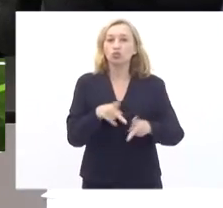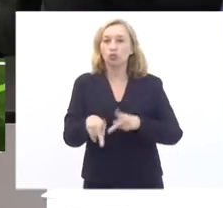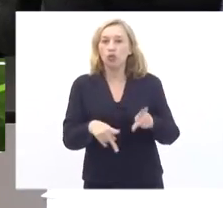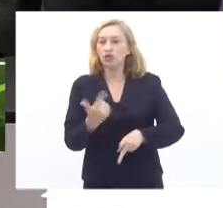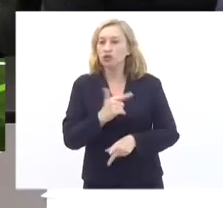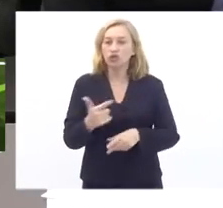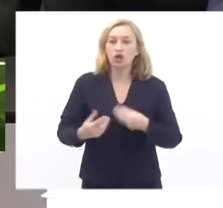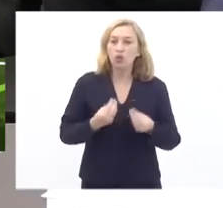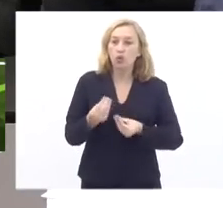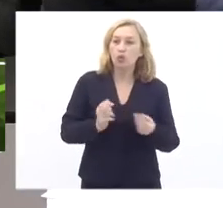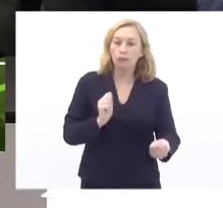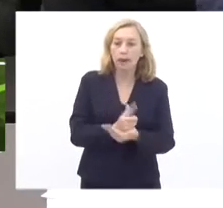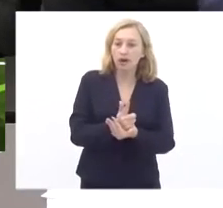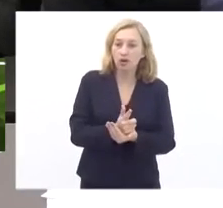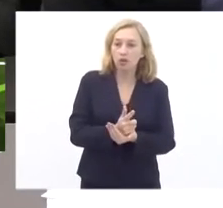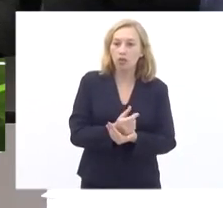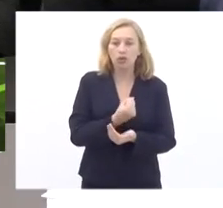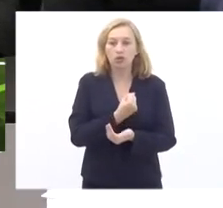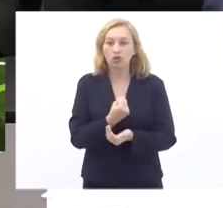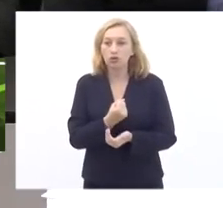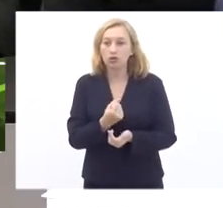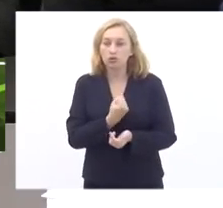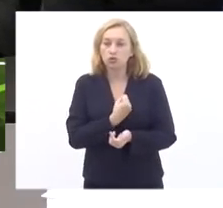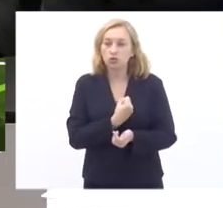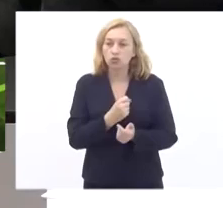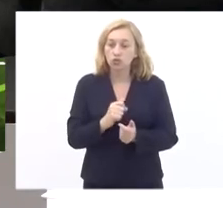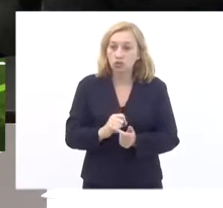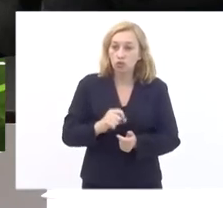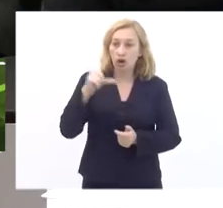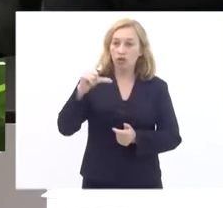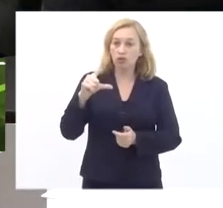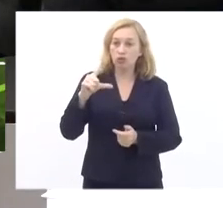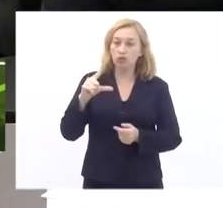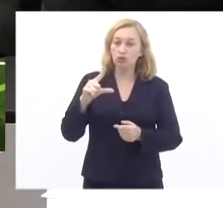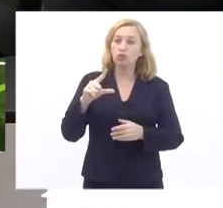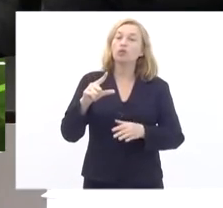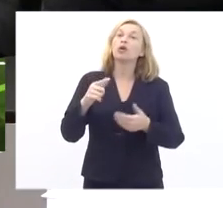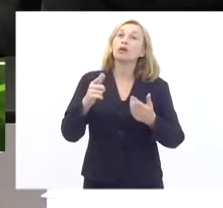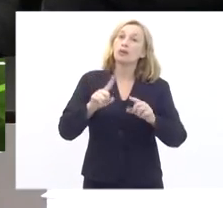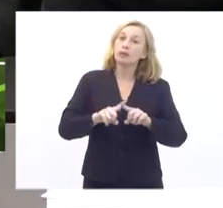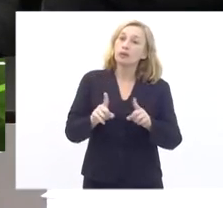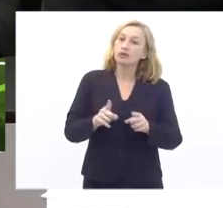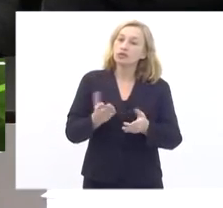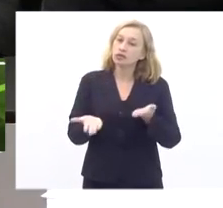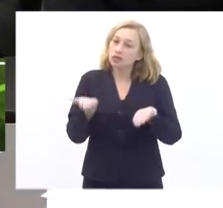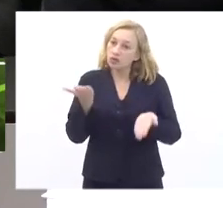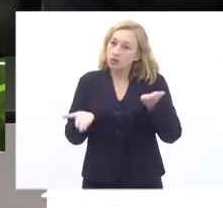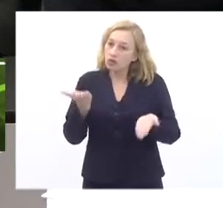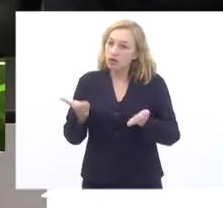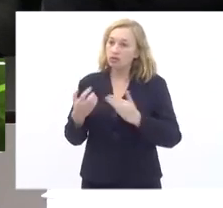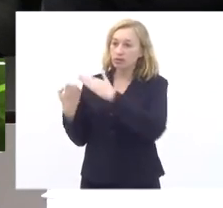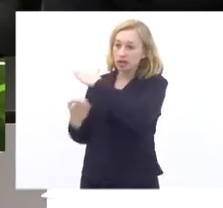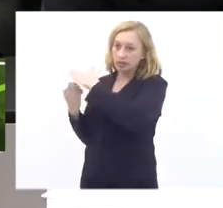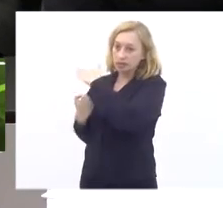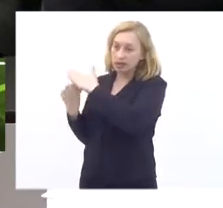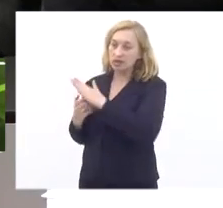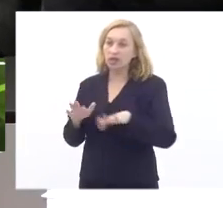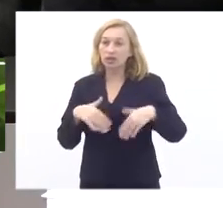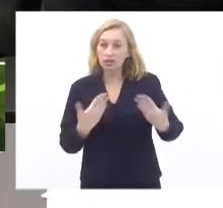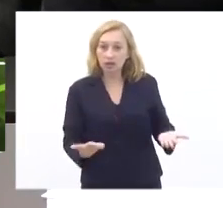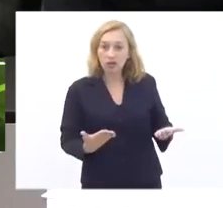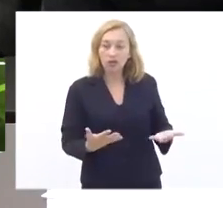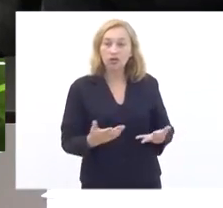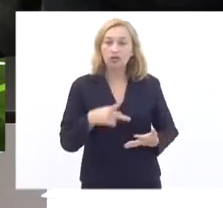tem condições, que é um aumento extremamente alto, e, ao mesmo tempo, precisamos manter o equilíbrio da concessionária. Então, é isso